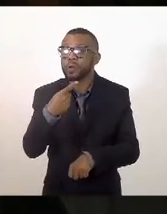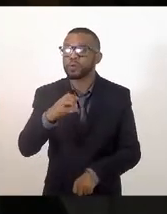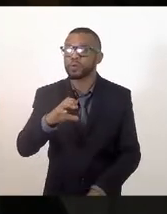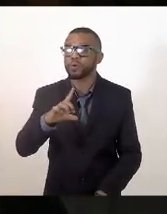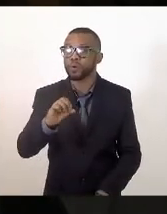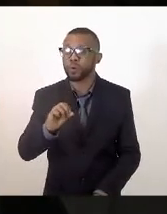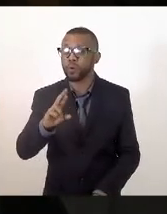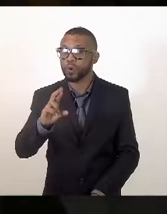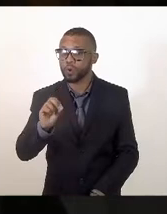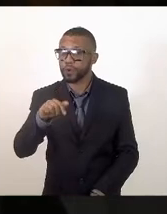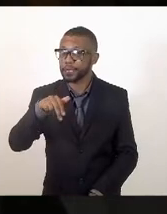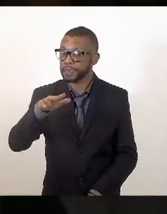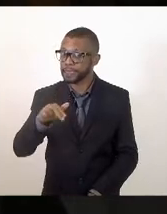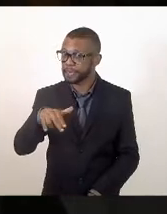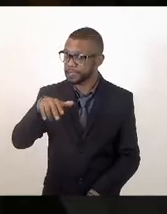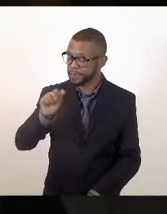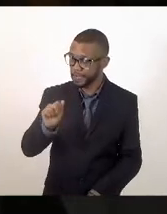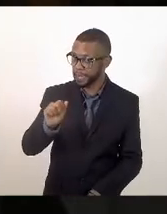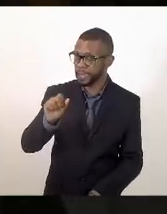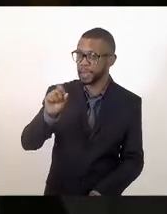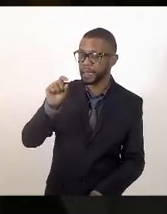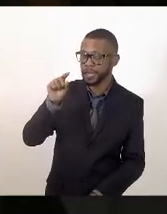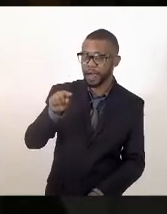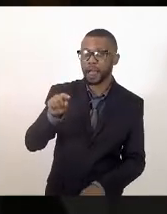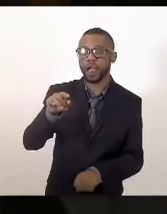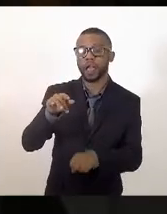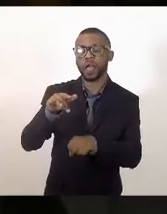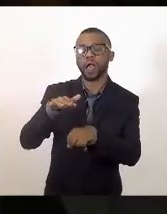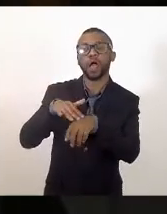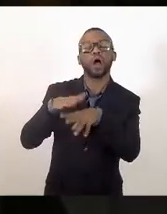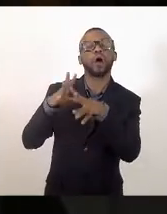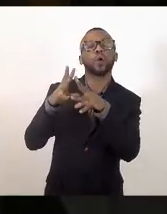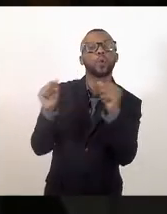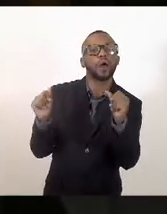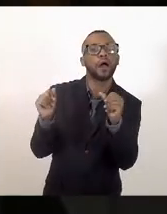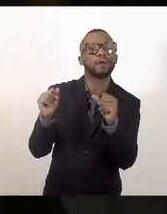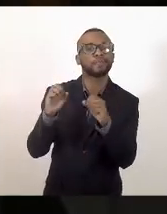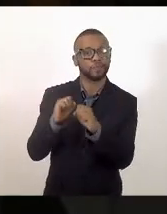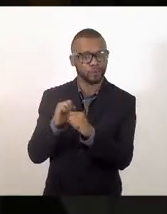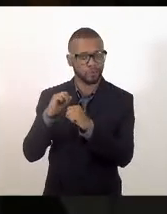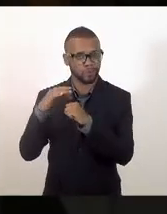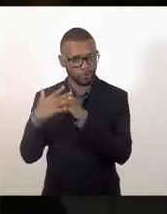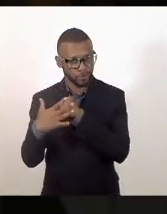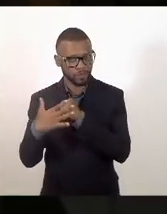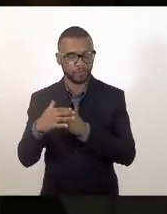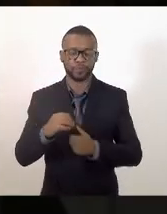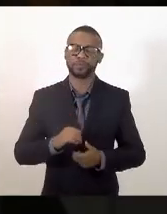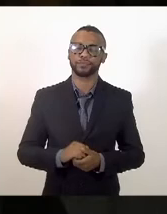a cloroquina curava a Covid.